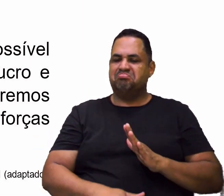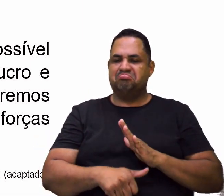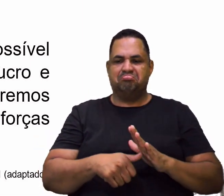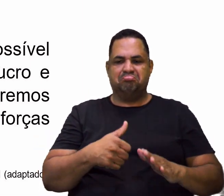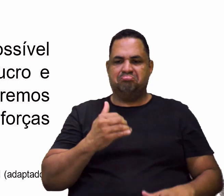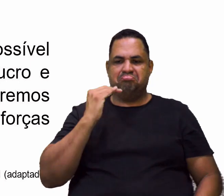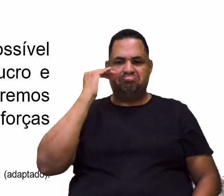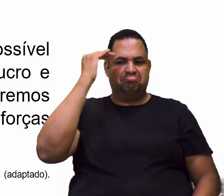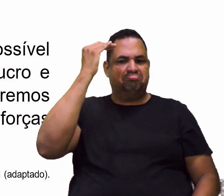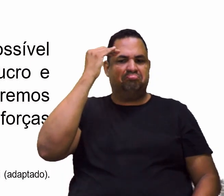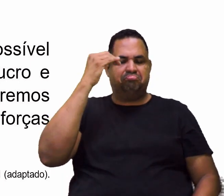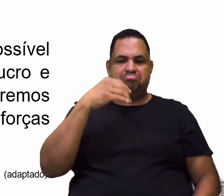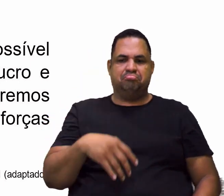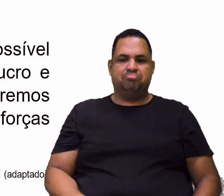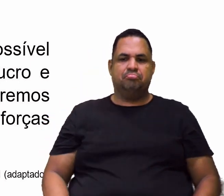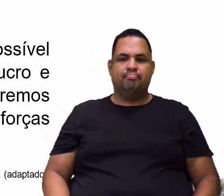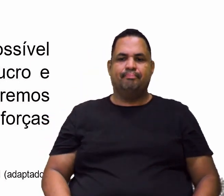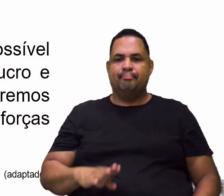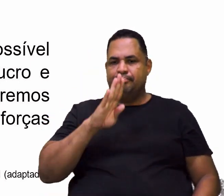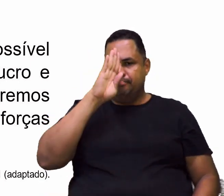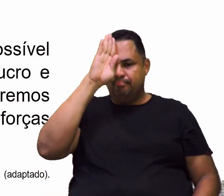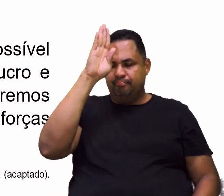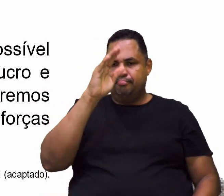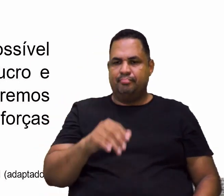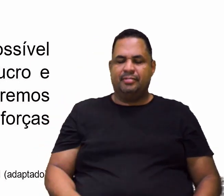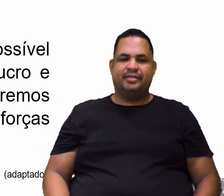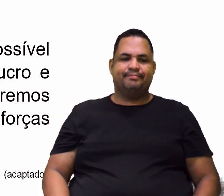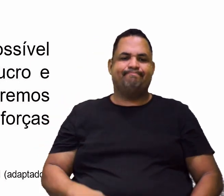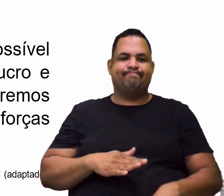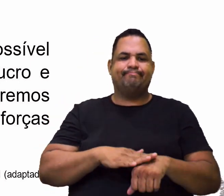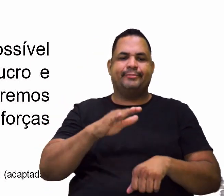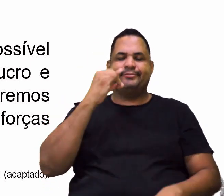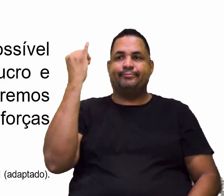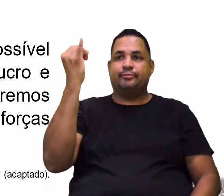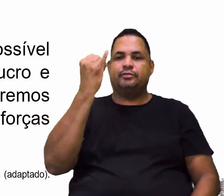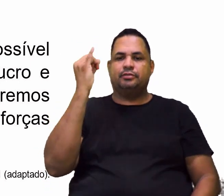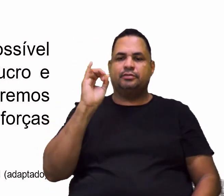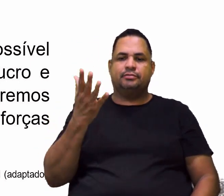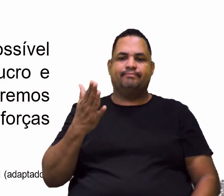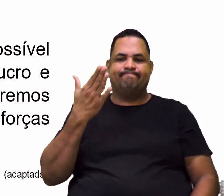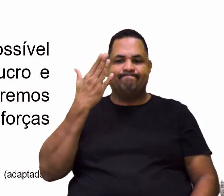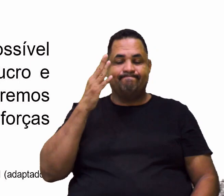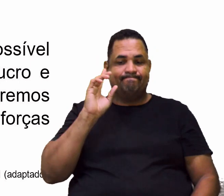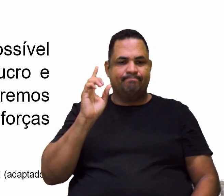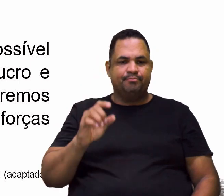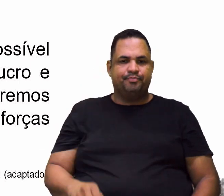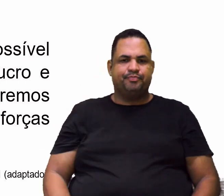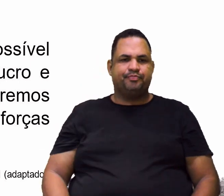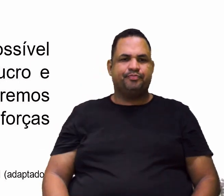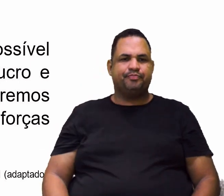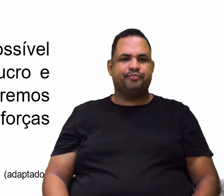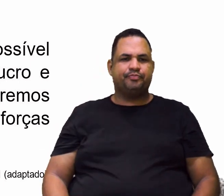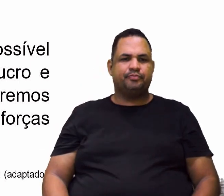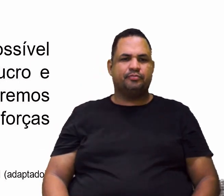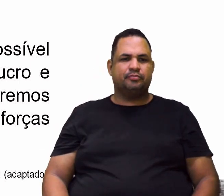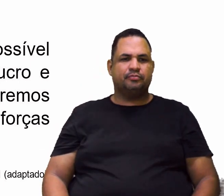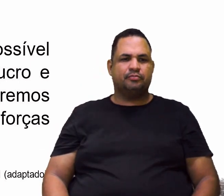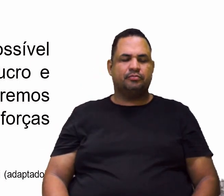lugar. Aí que adiantaria, né, economicamente, né, ter muito dinheiro, mas não ter onde